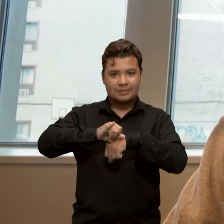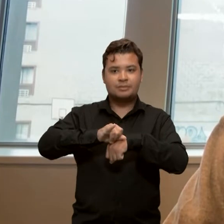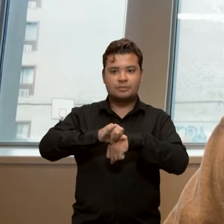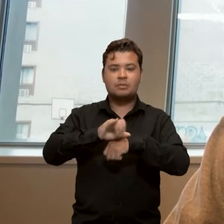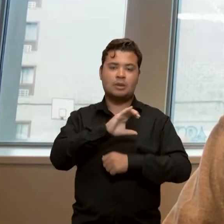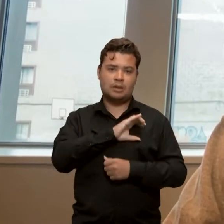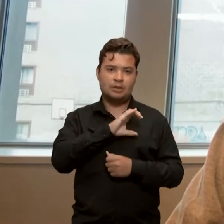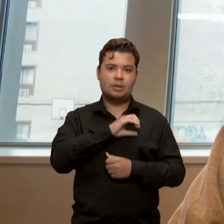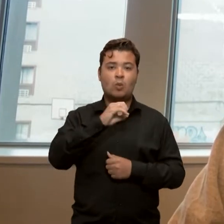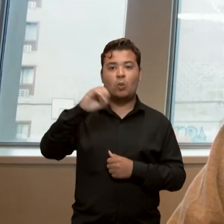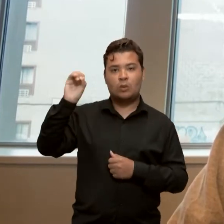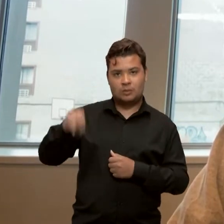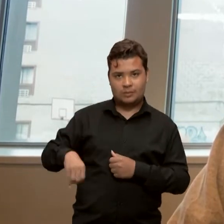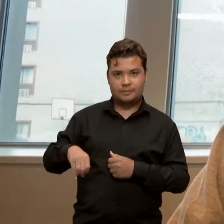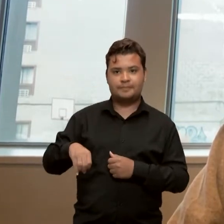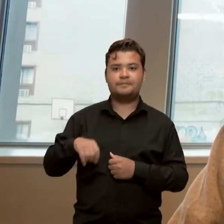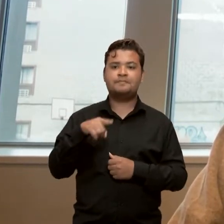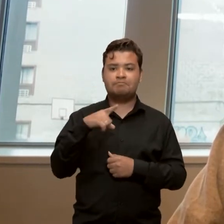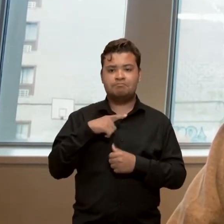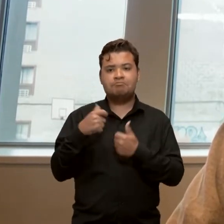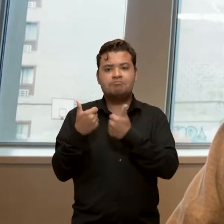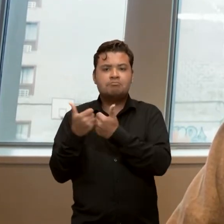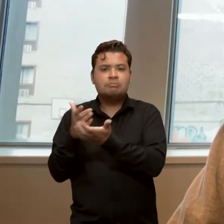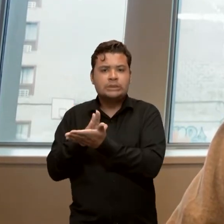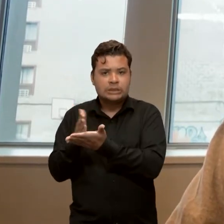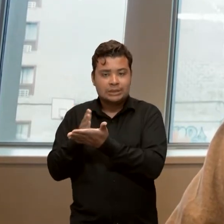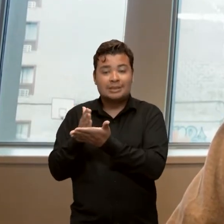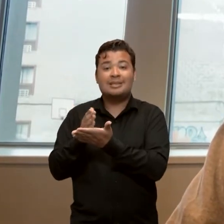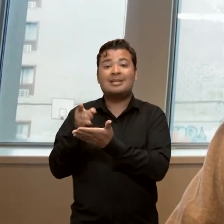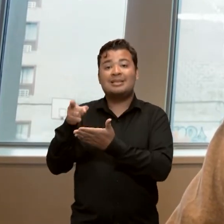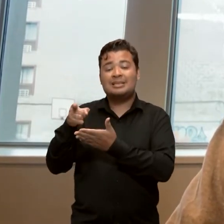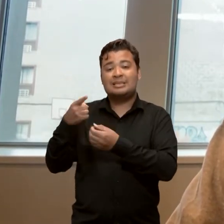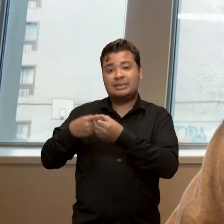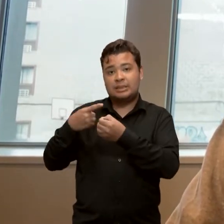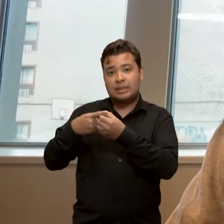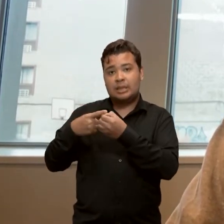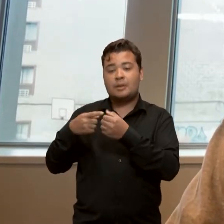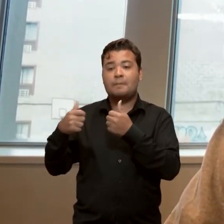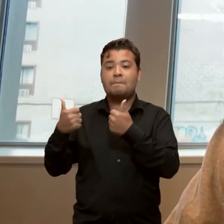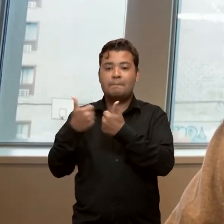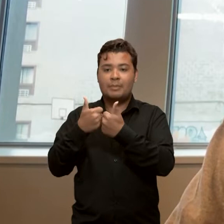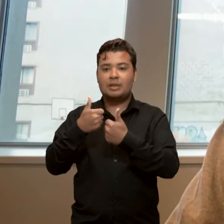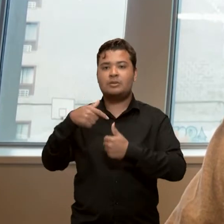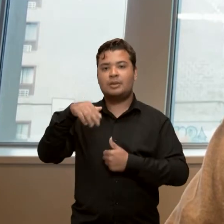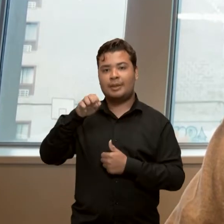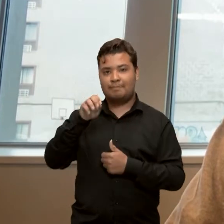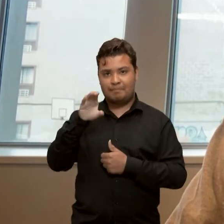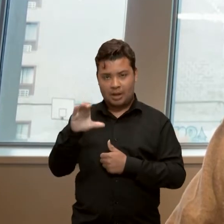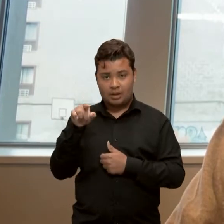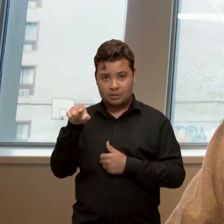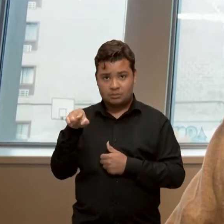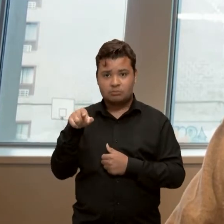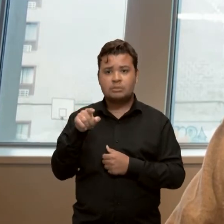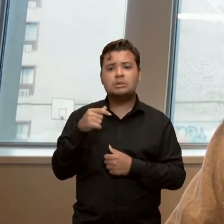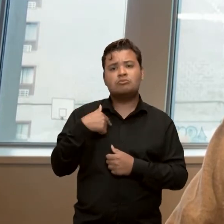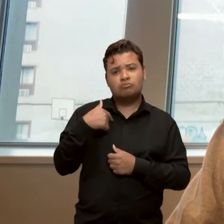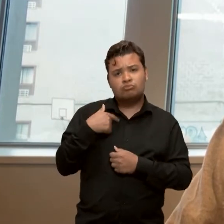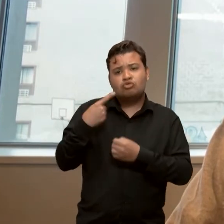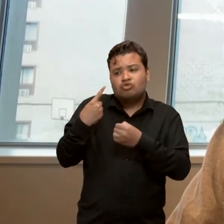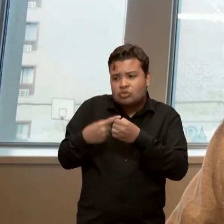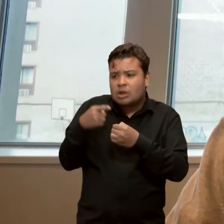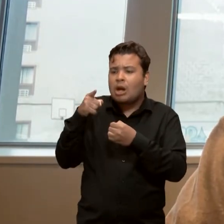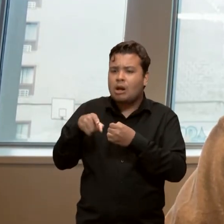faz divisa com Gatineau, que já é uma cidade de Quebec. Então, é uma cidade bem multicultural, porque tem a